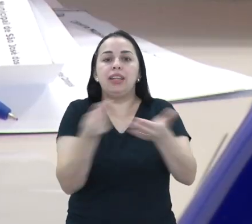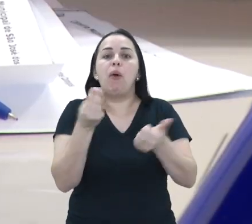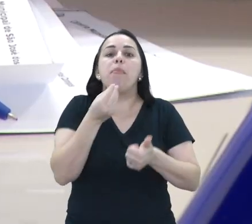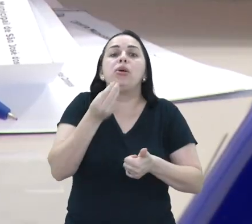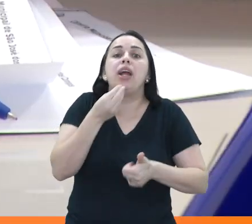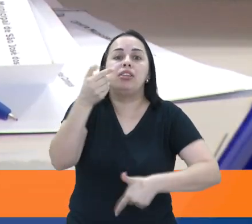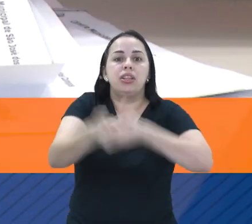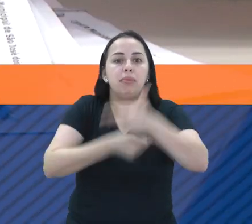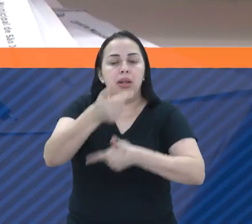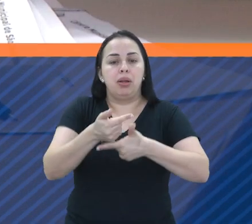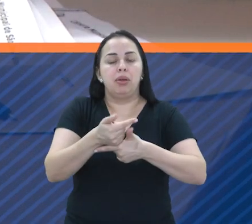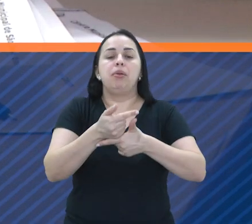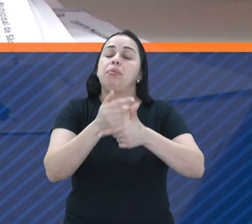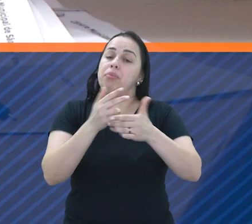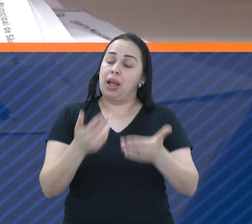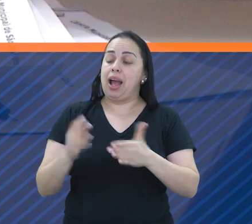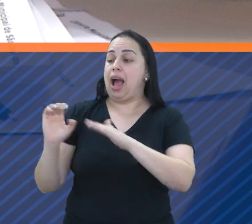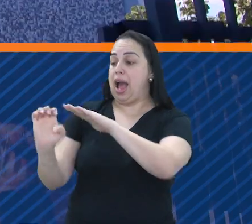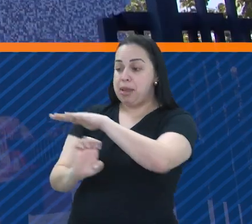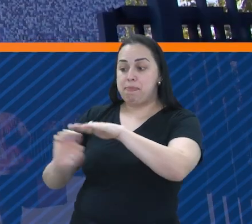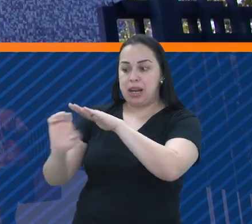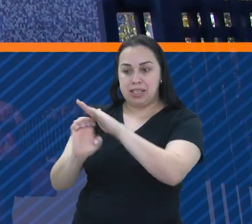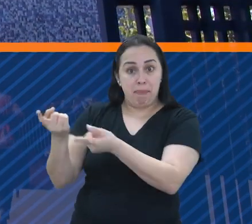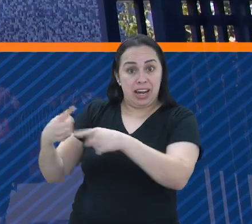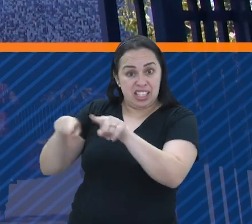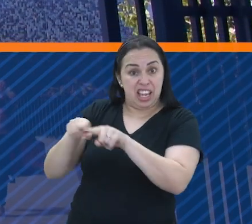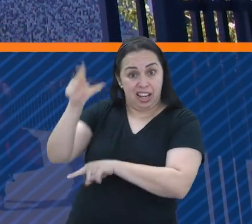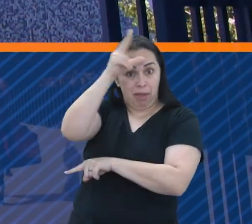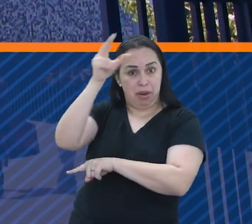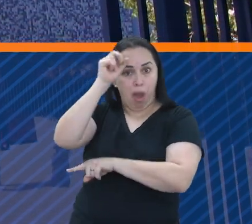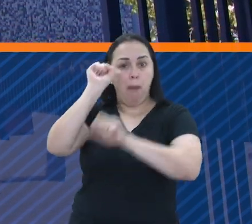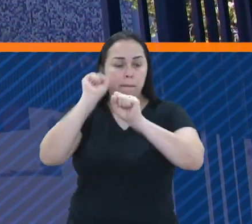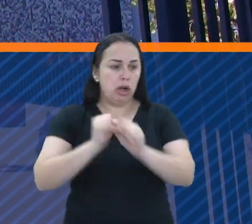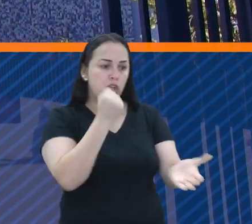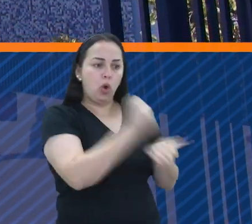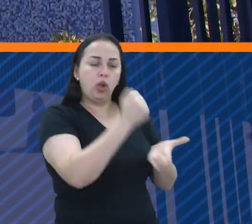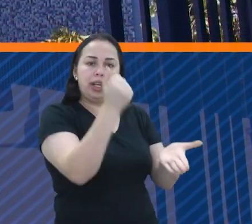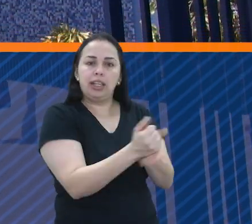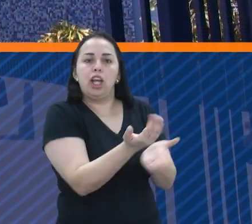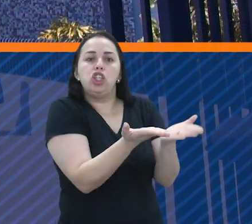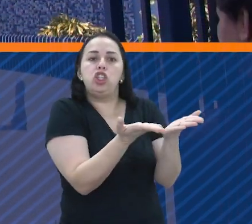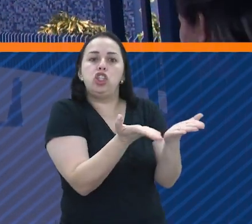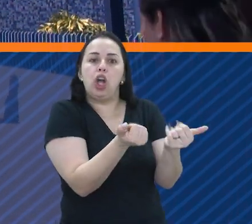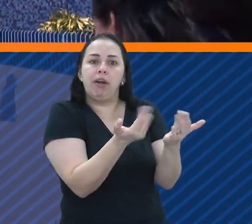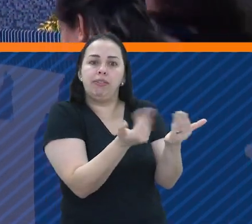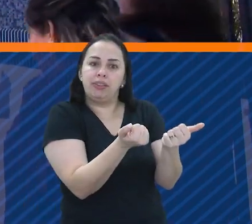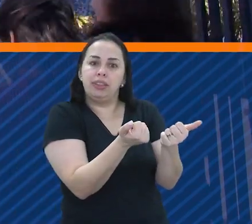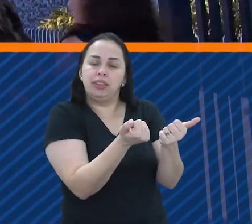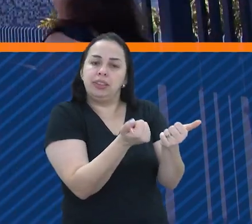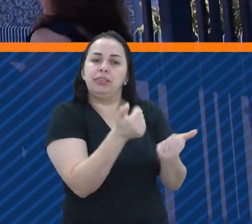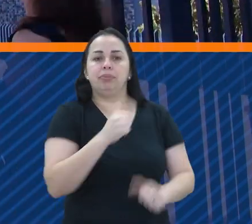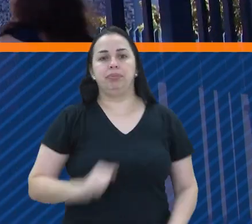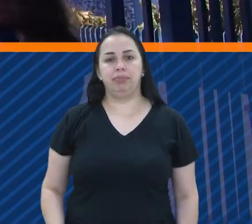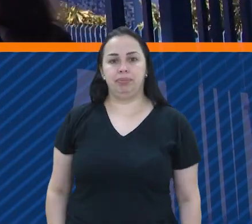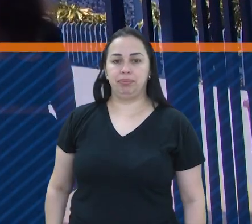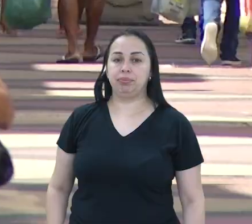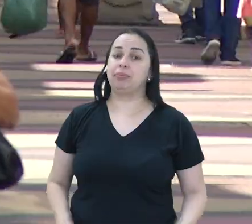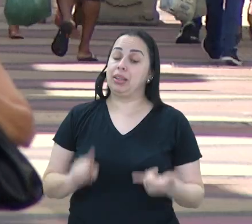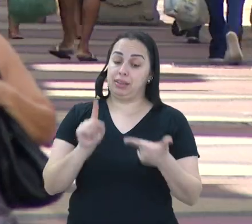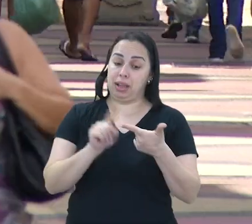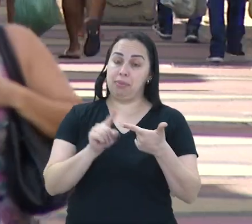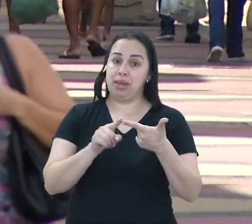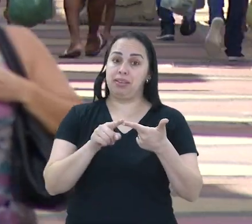de oportunidades, um projeto da pauta prevê contratar jovens aprendizes nas empresas que prestam serviços terceirizados à